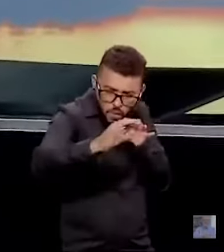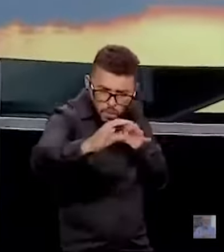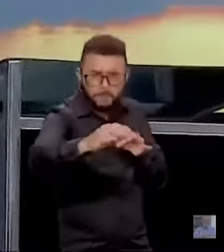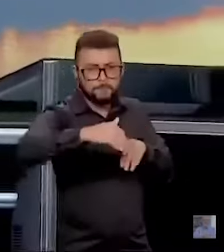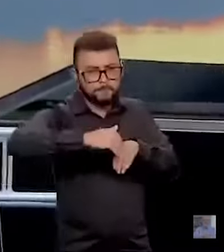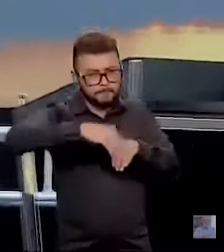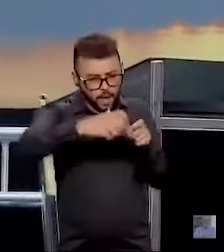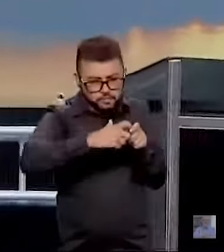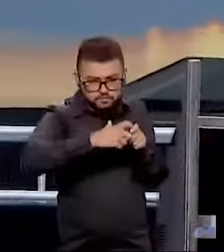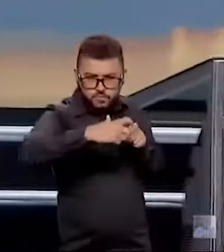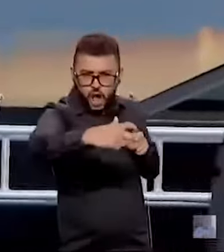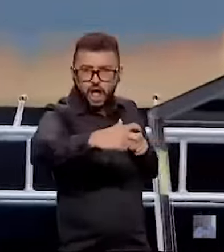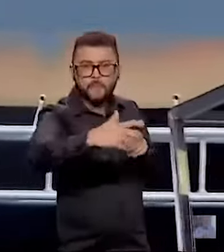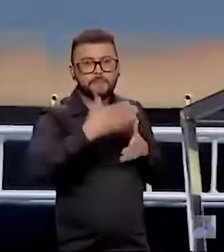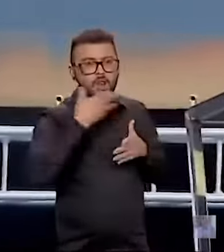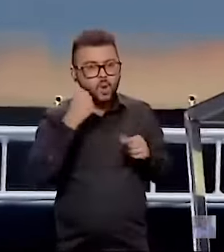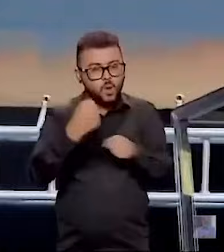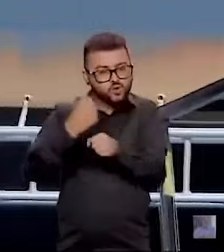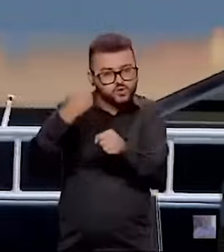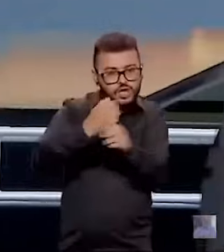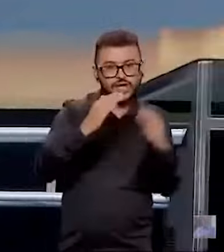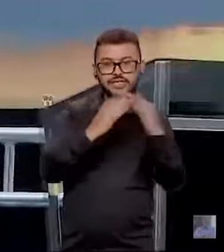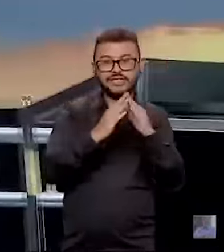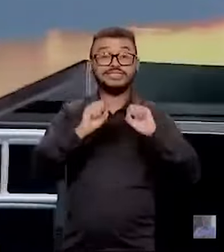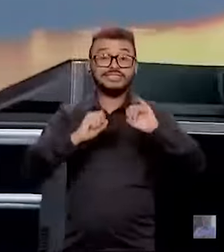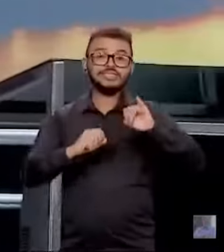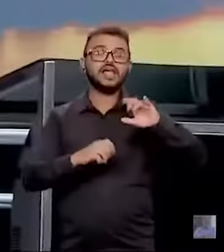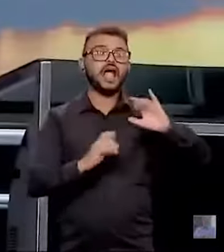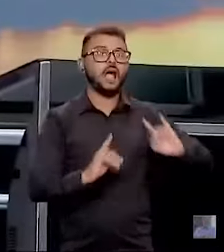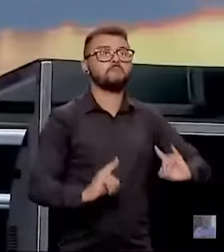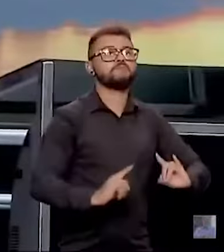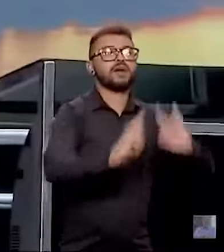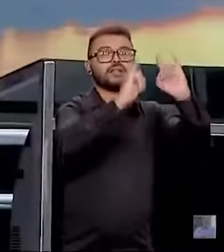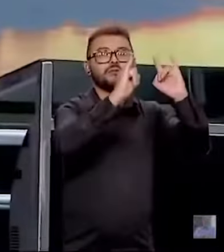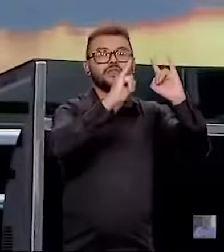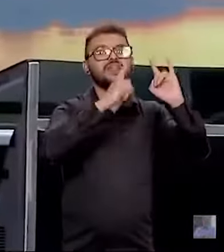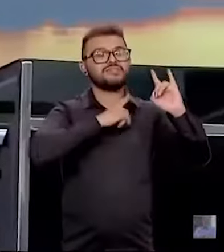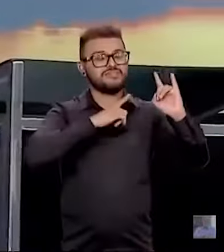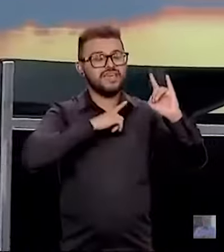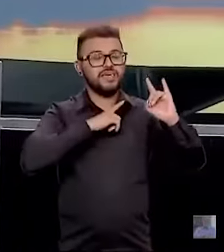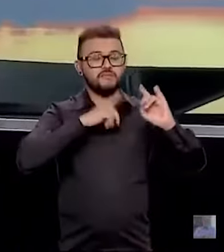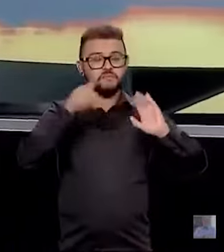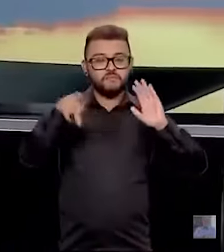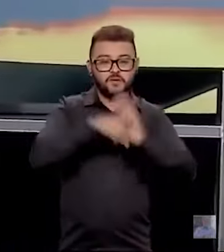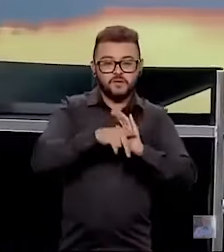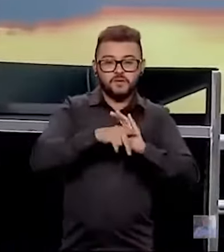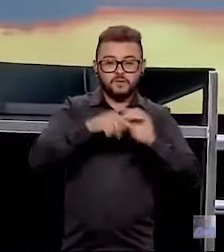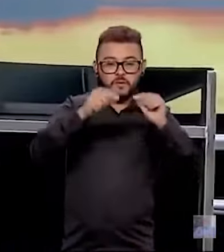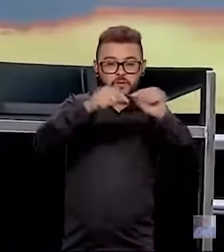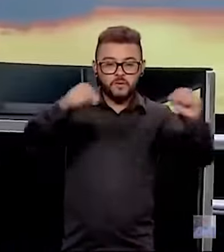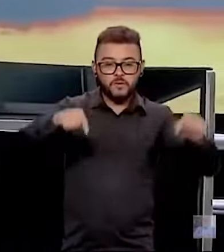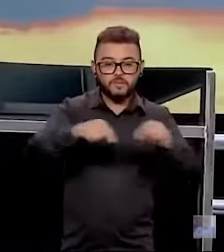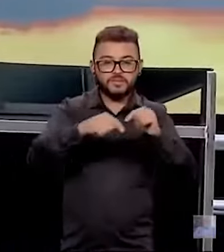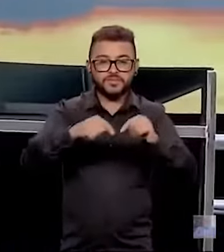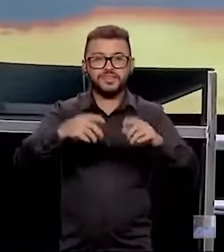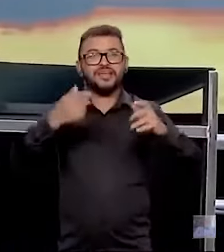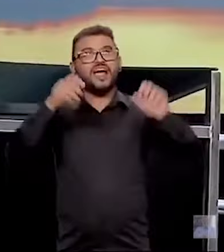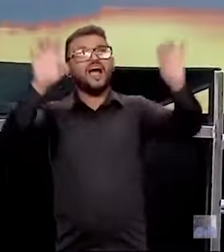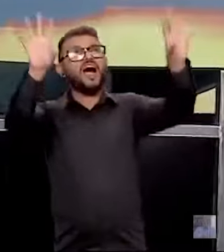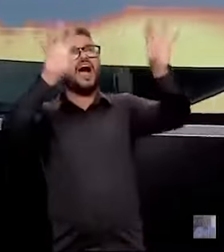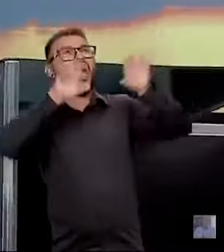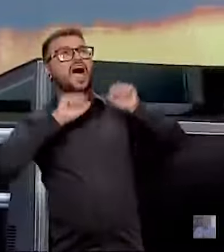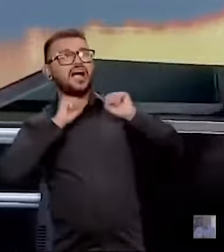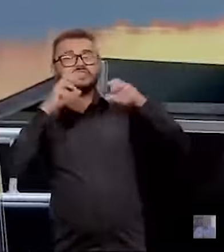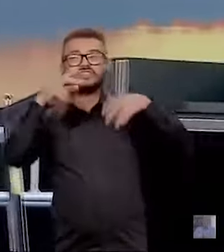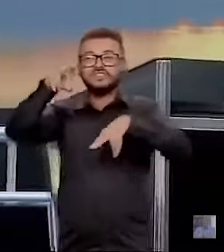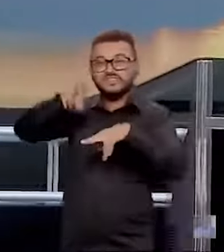metros quadrados. As nossas casas, se for apartamento, vai ter uma sacadinha para a pessoa poder